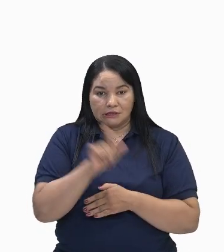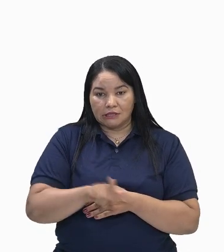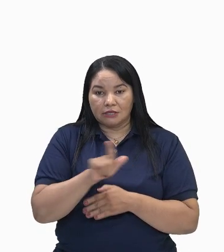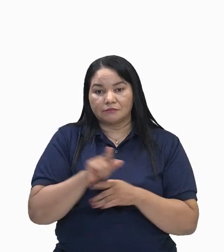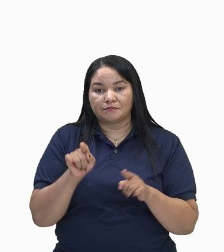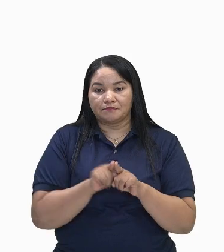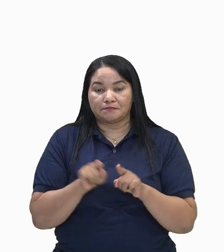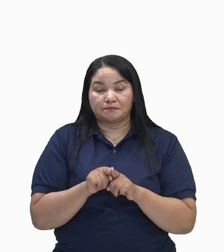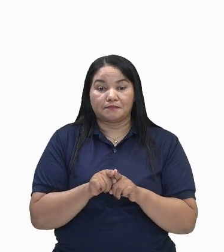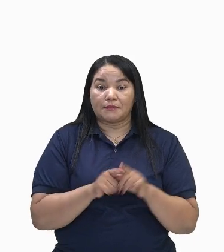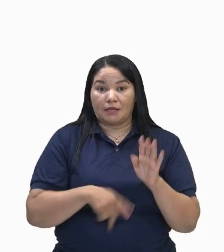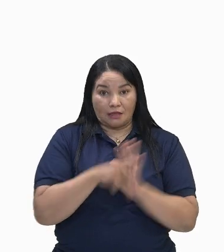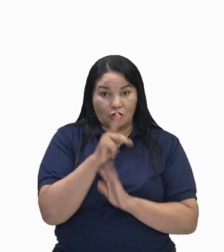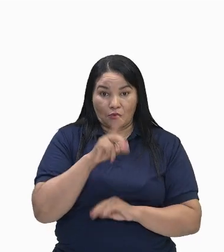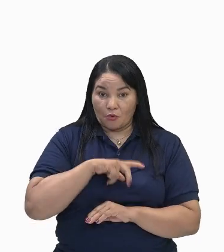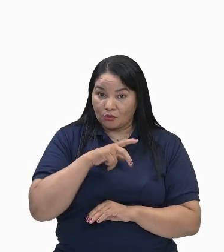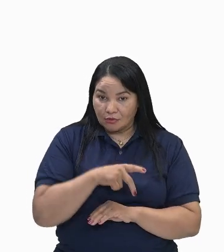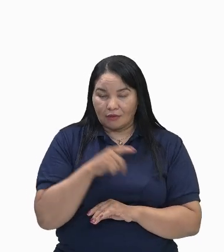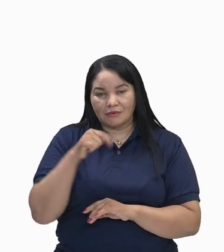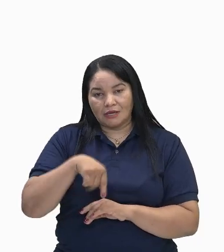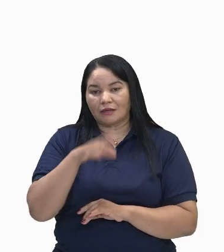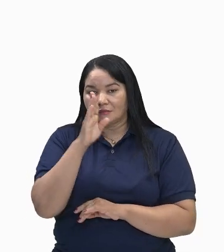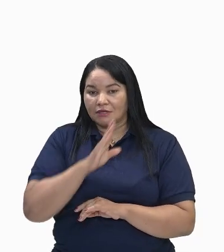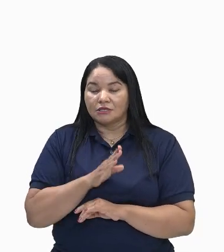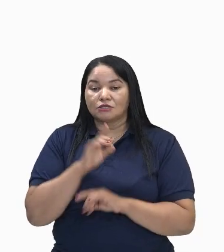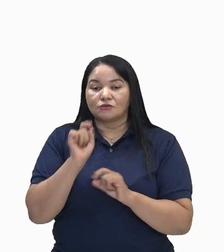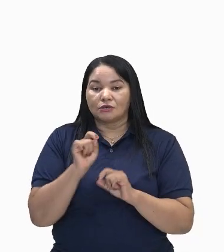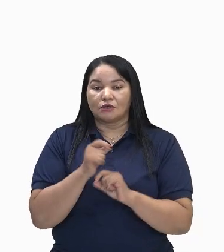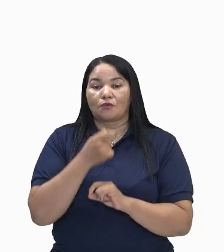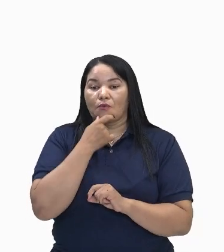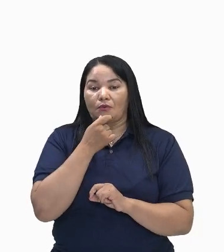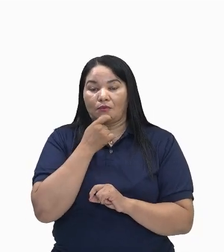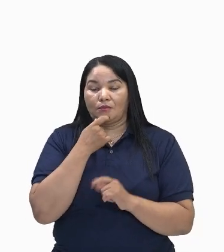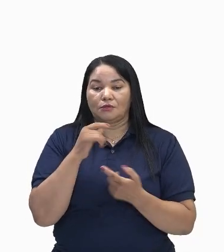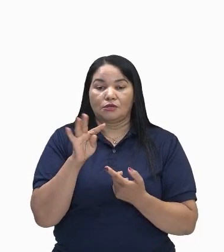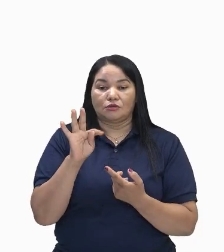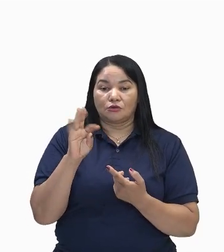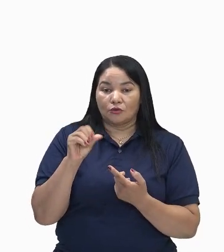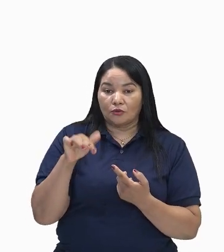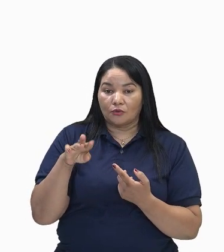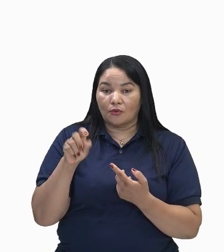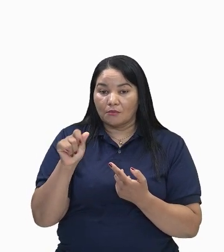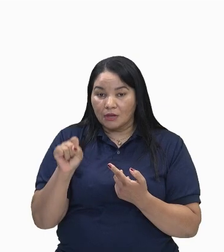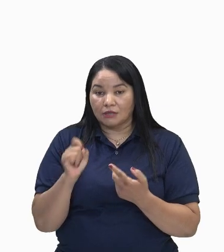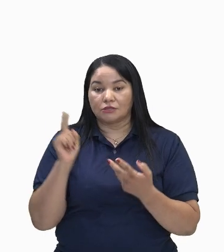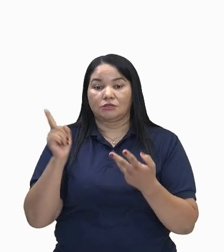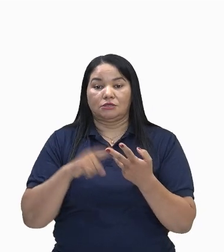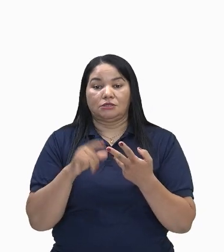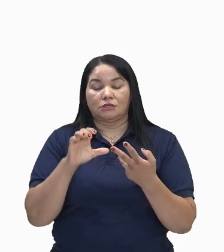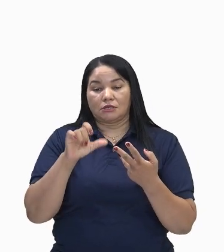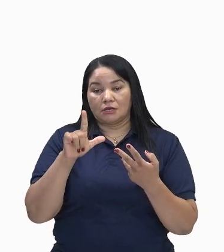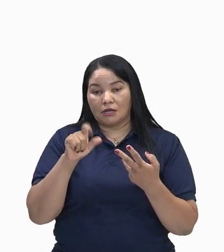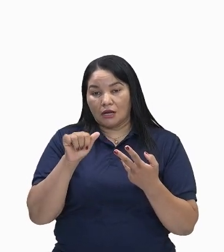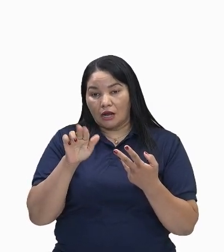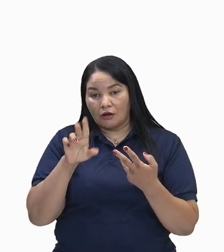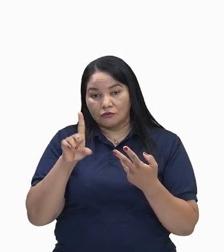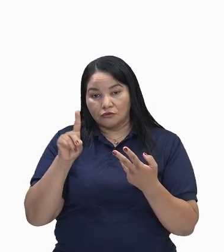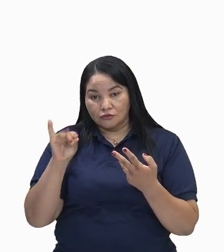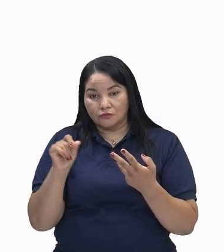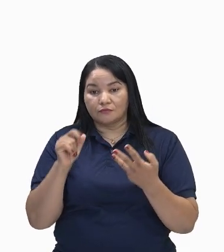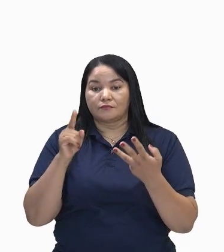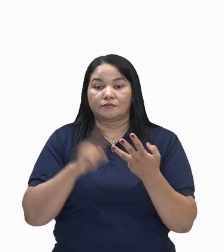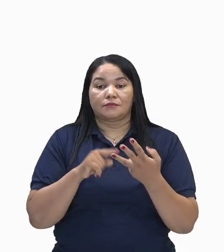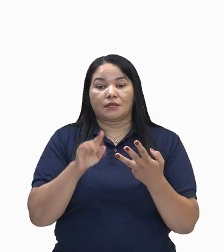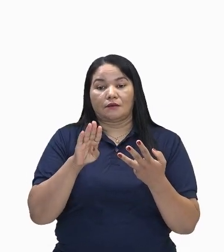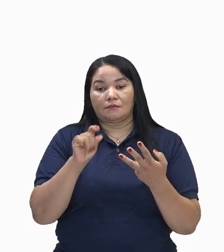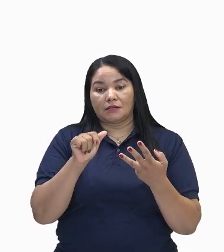lá em Portugal. Aqui no Brasil, Tomás Antônio Gonzaga, Cláudio Manuel da Costa,